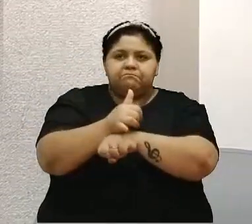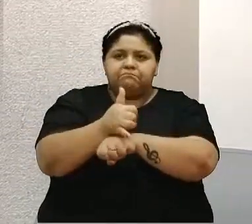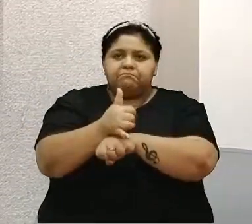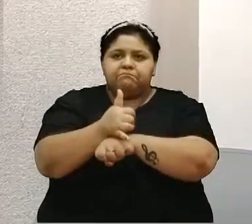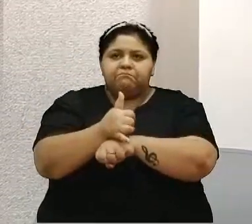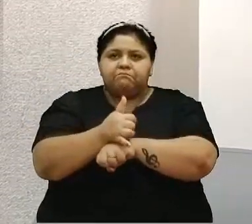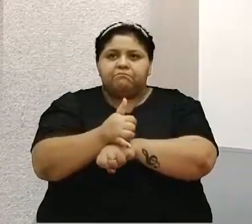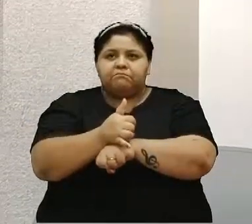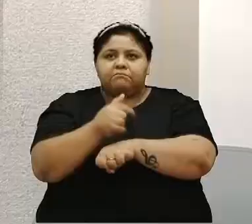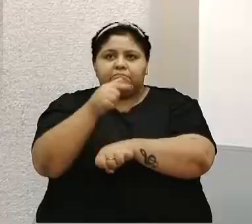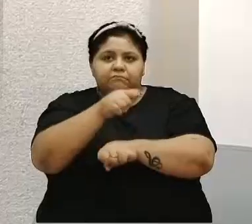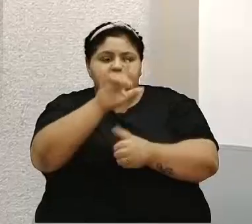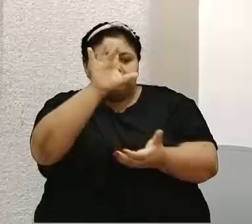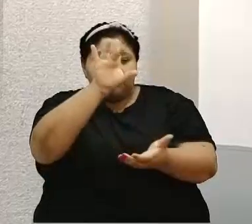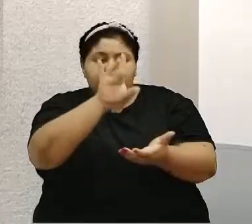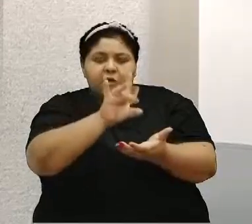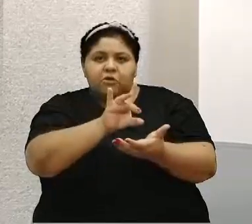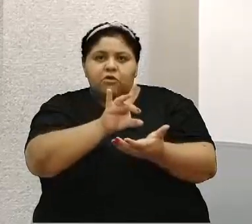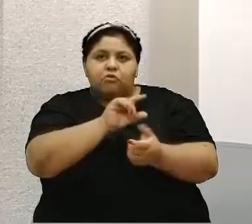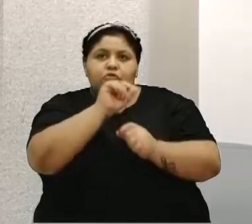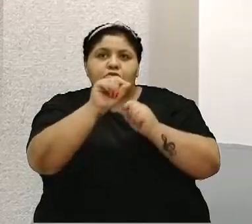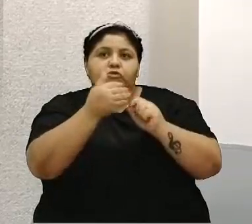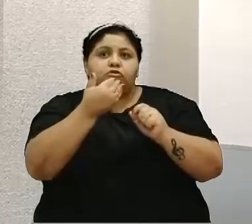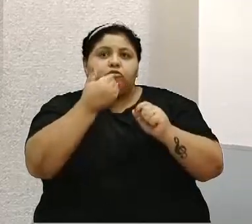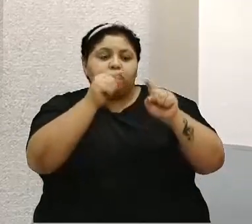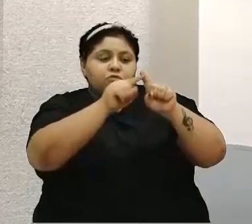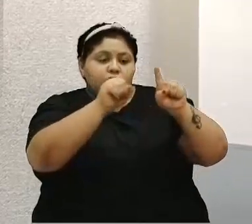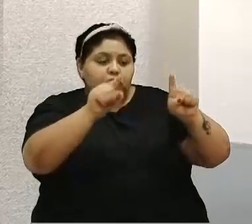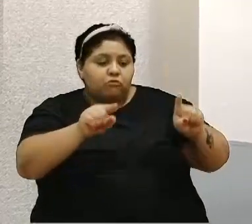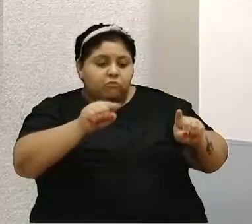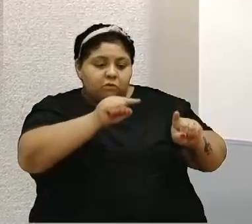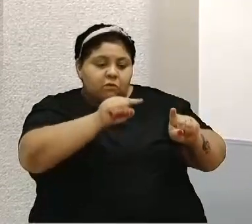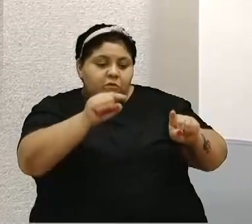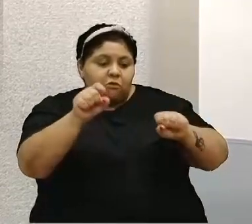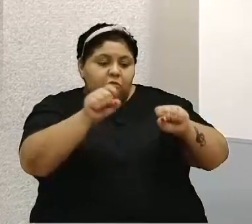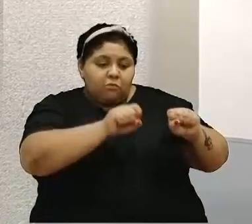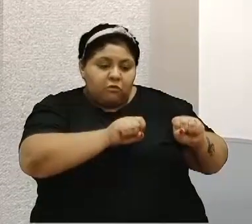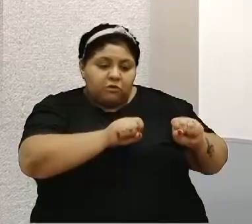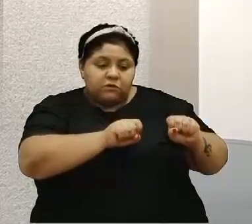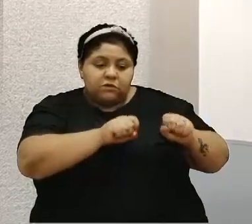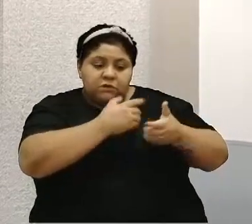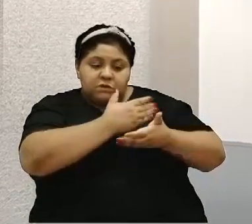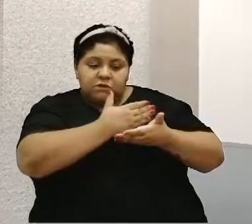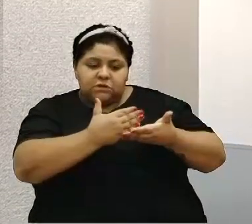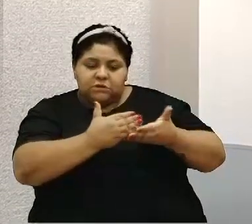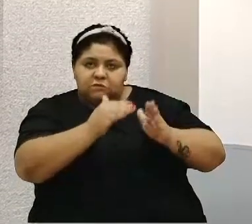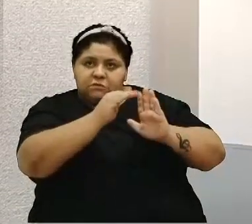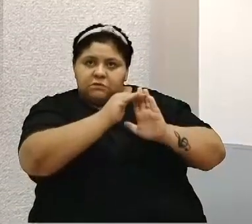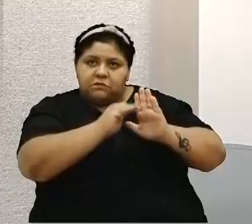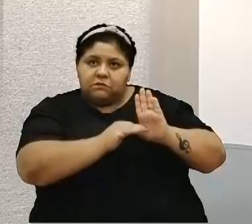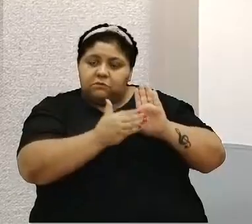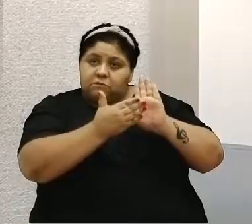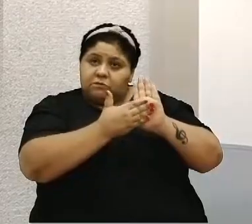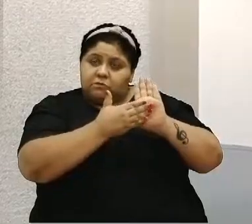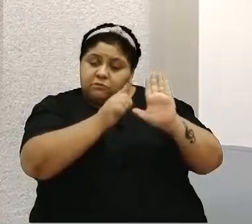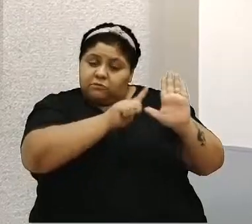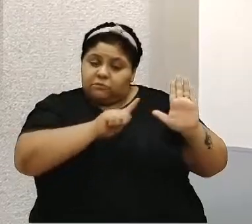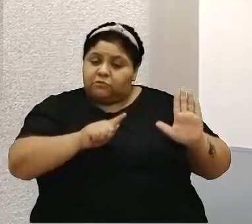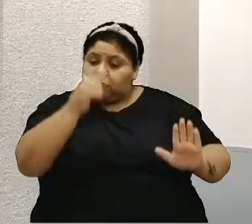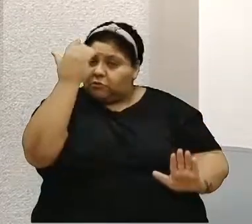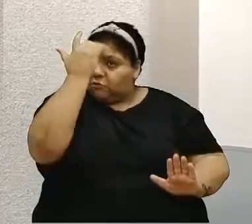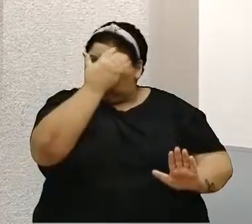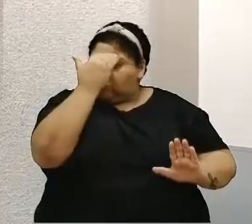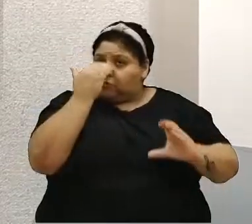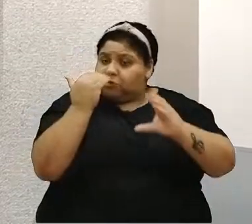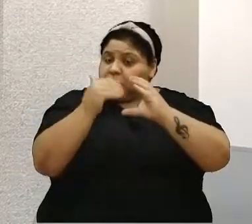aquele legitimado pelas urnas possa exercitar o seu programa. As propostas que o governo Adiló está